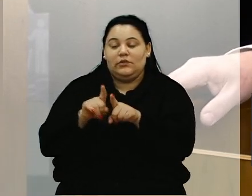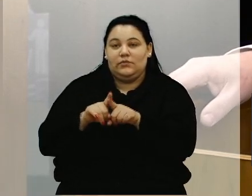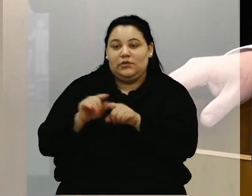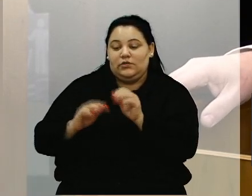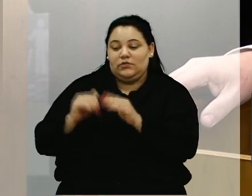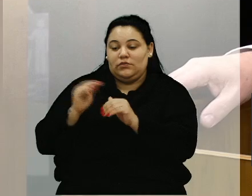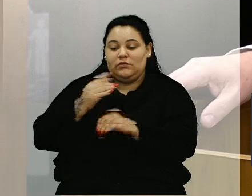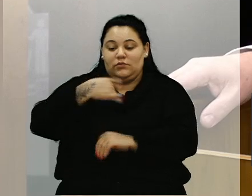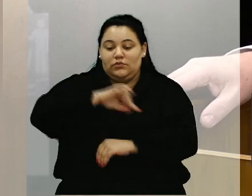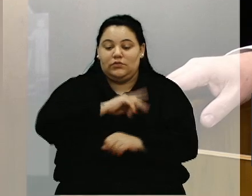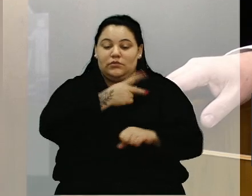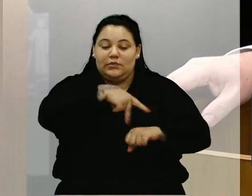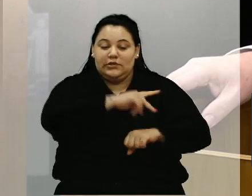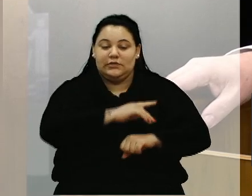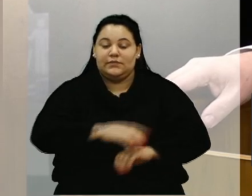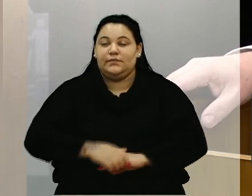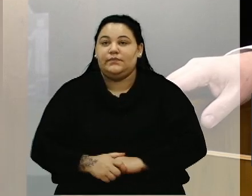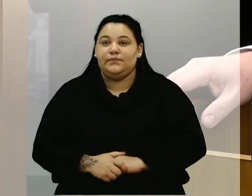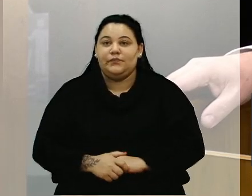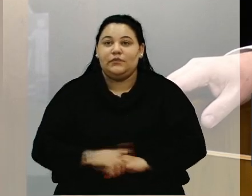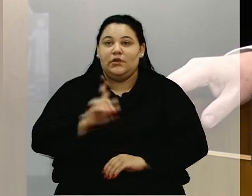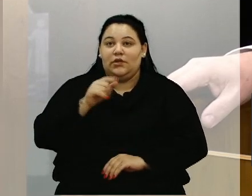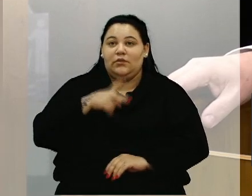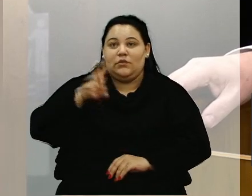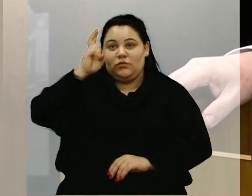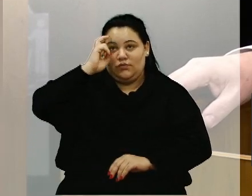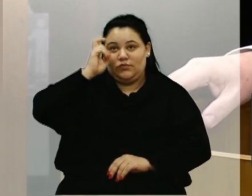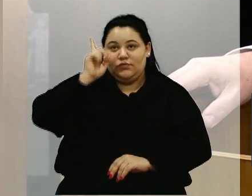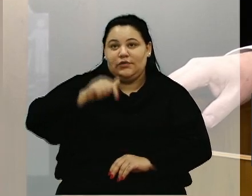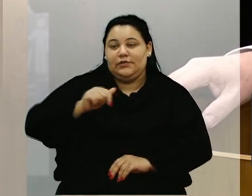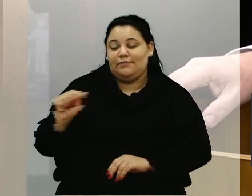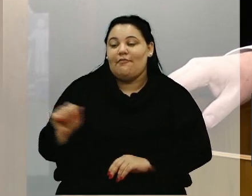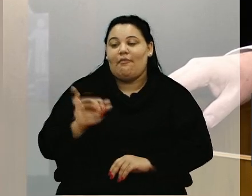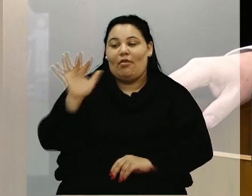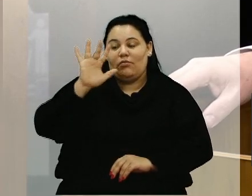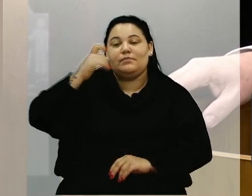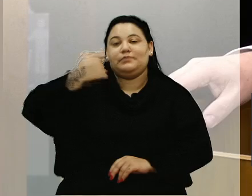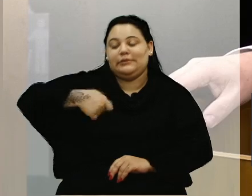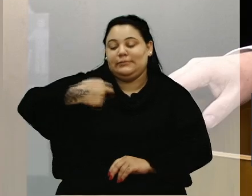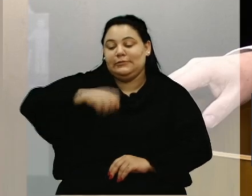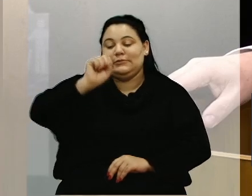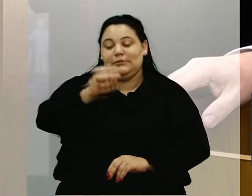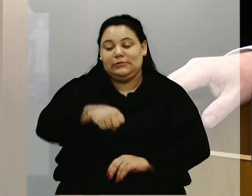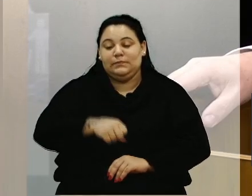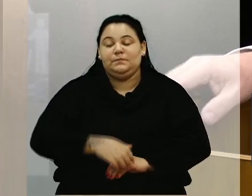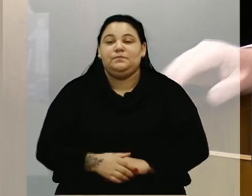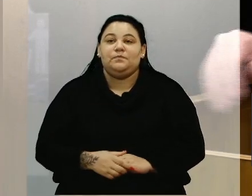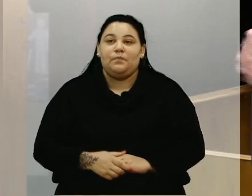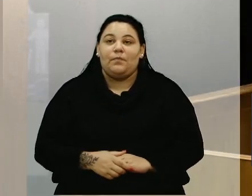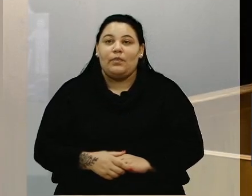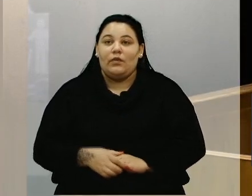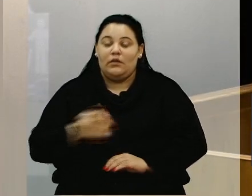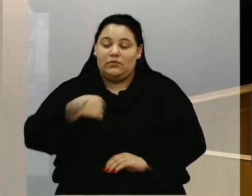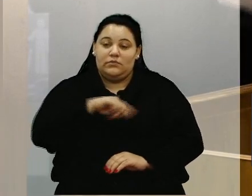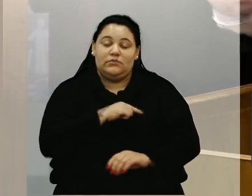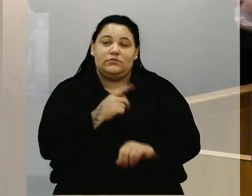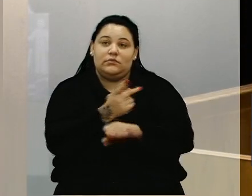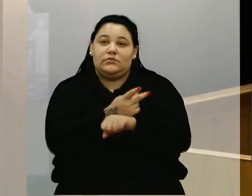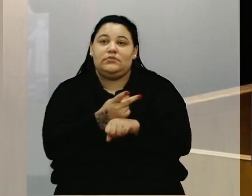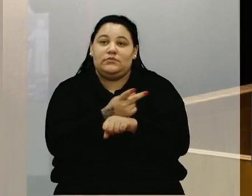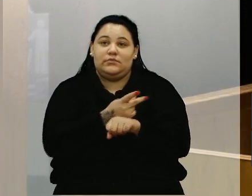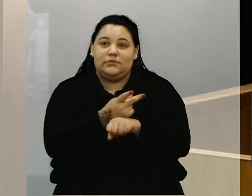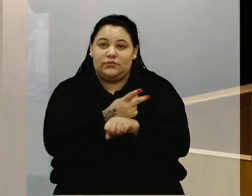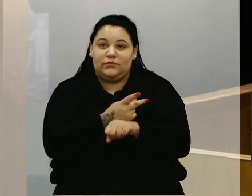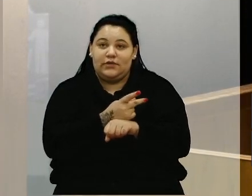nosso país. Né? É uma cultura riquíssima, né, e que a gente procura passar